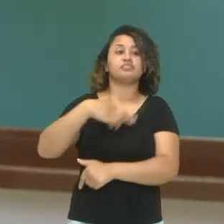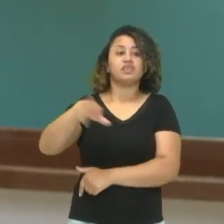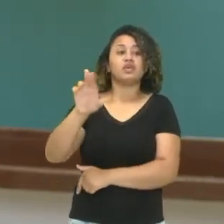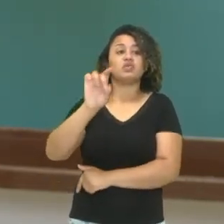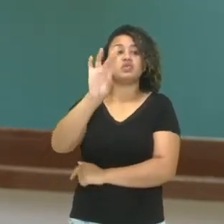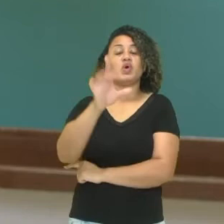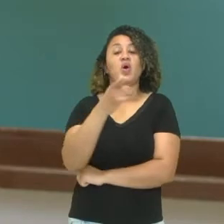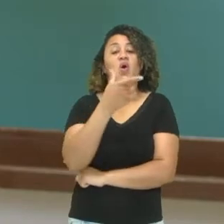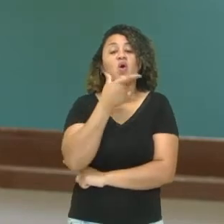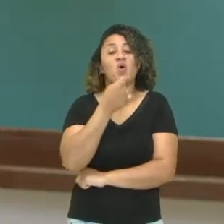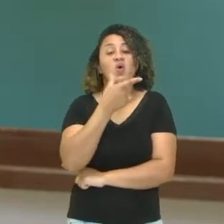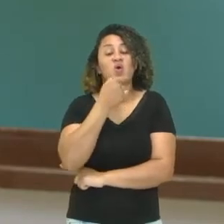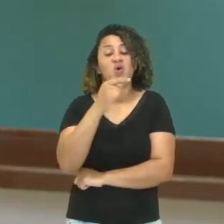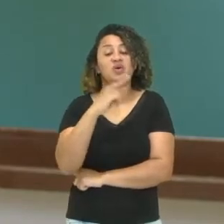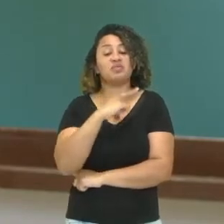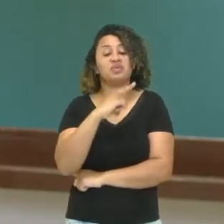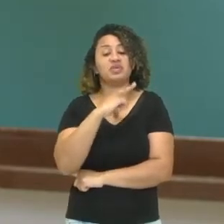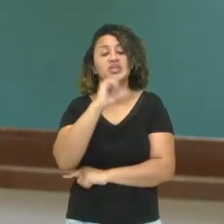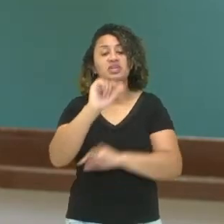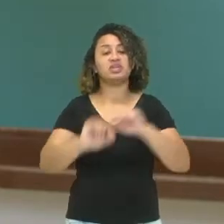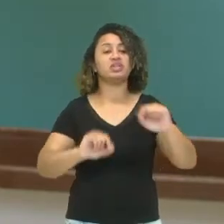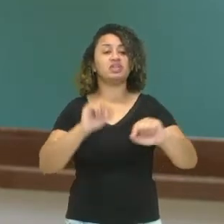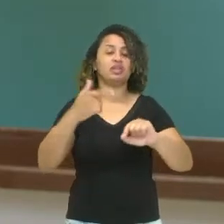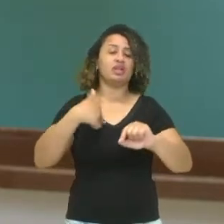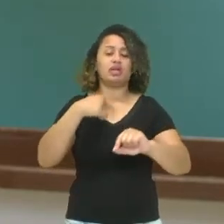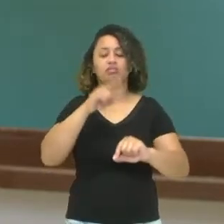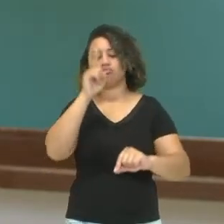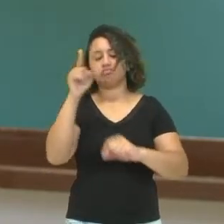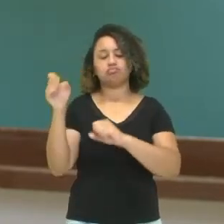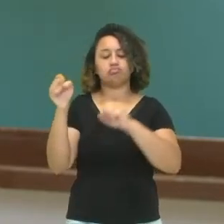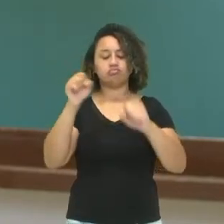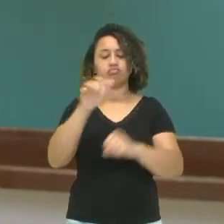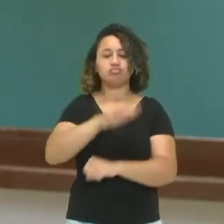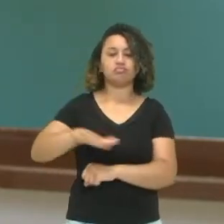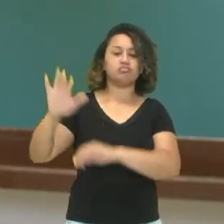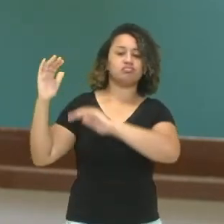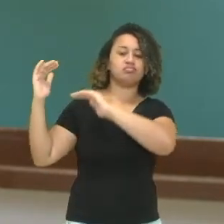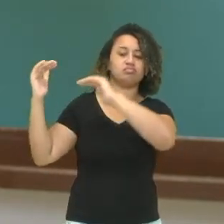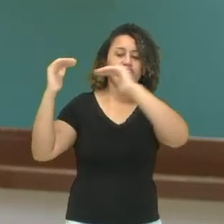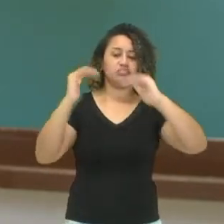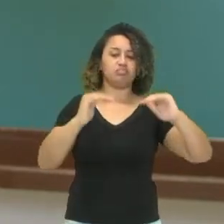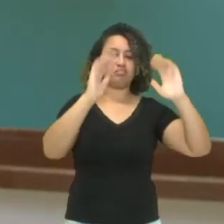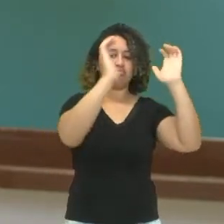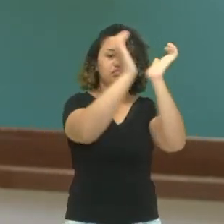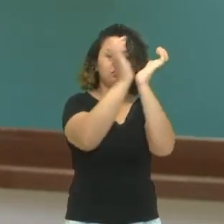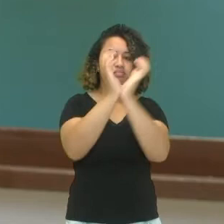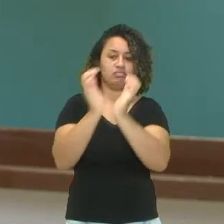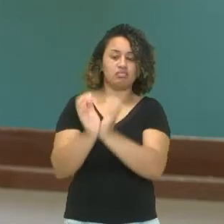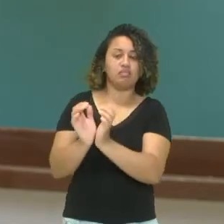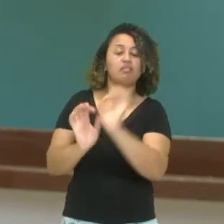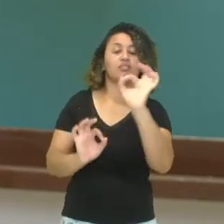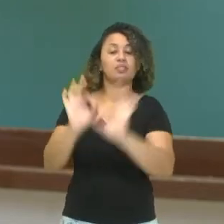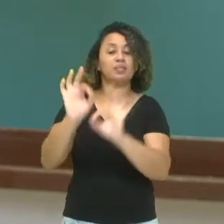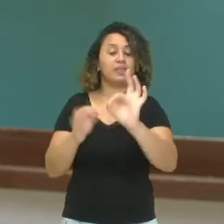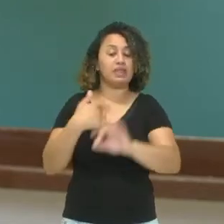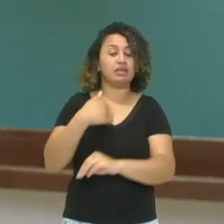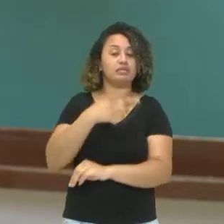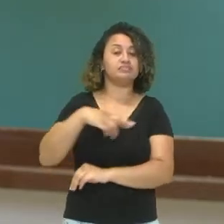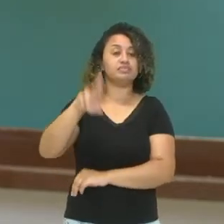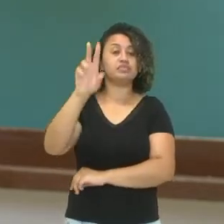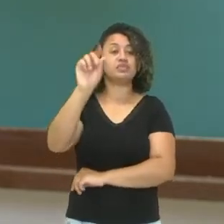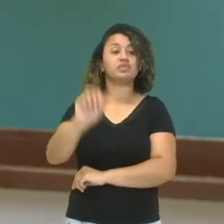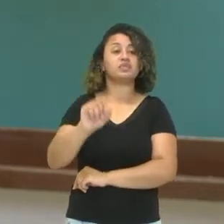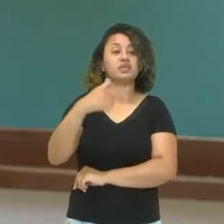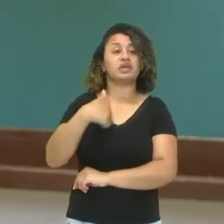os homens possuem a autoridade dentro da estrutura hierárquica da organização religiosa. São chamadas